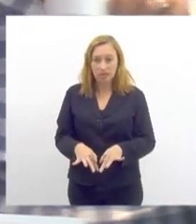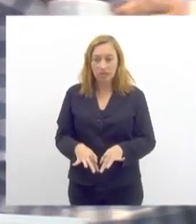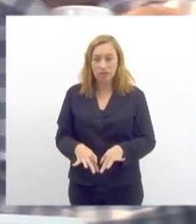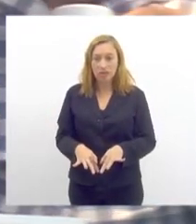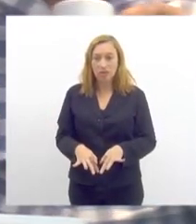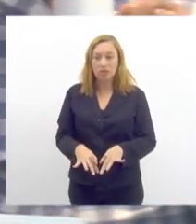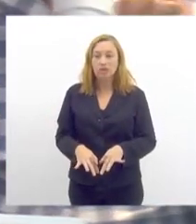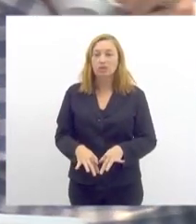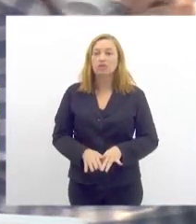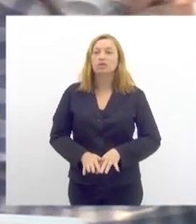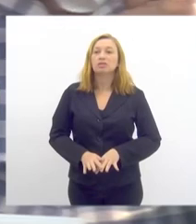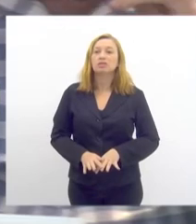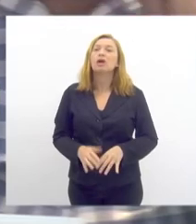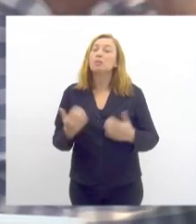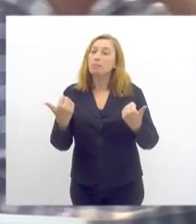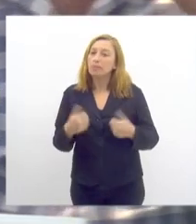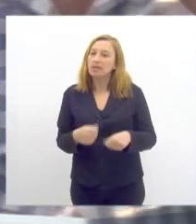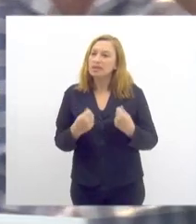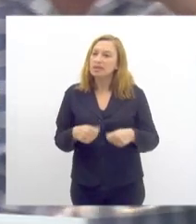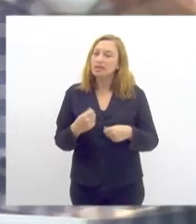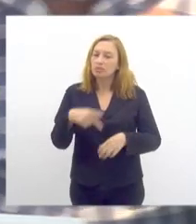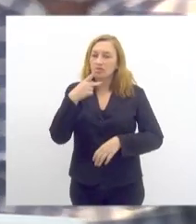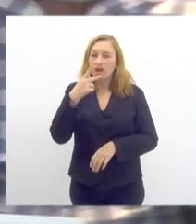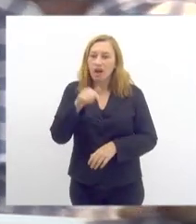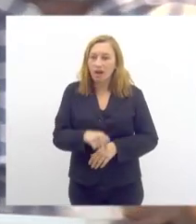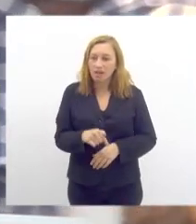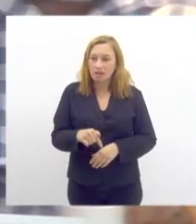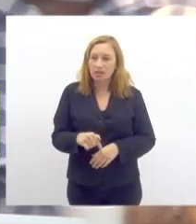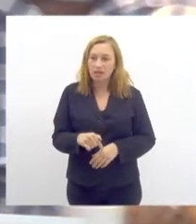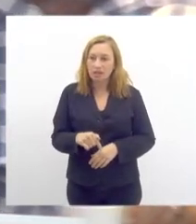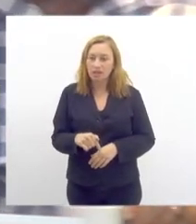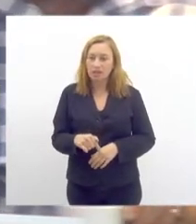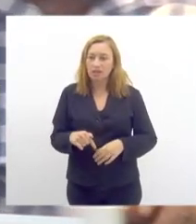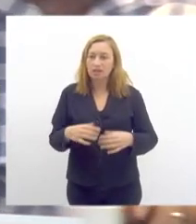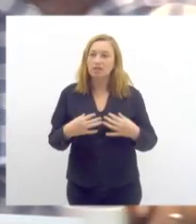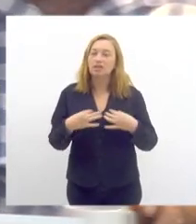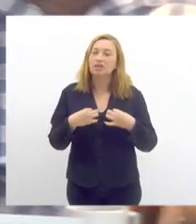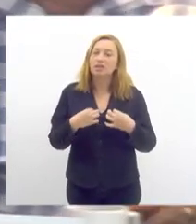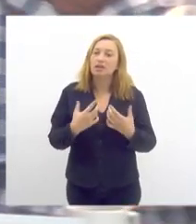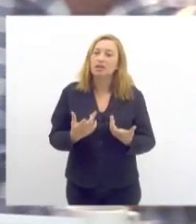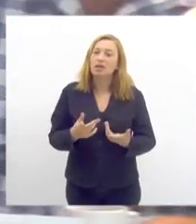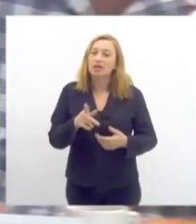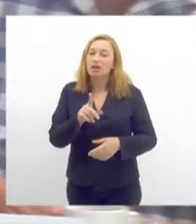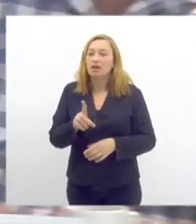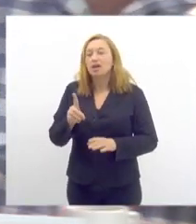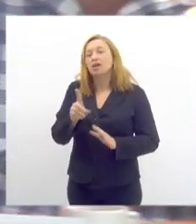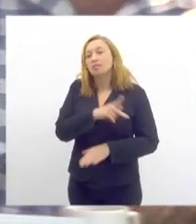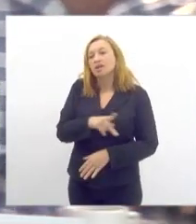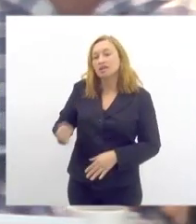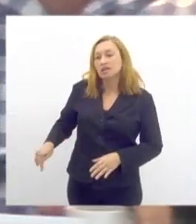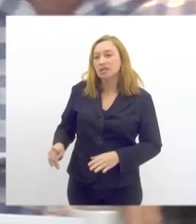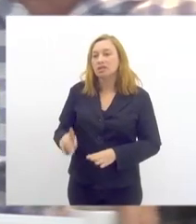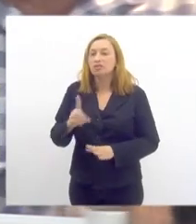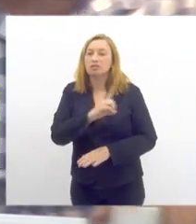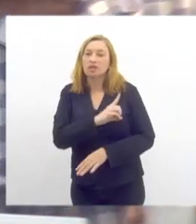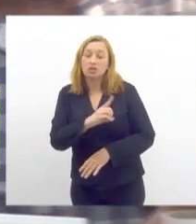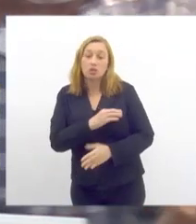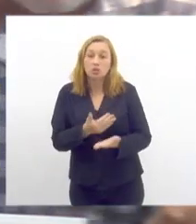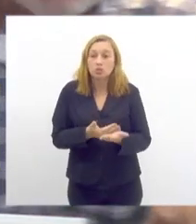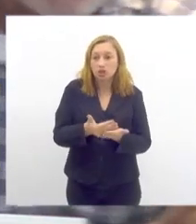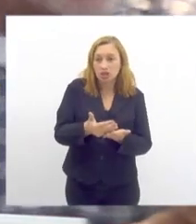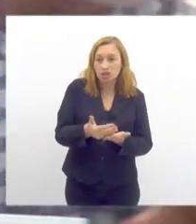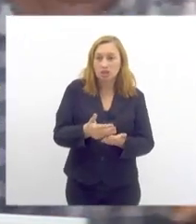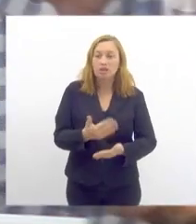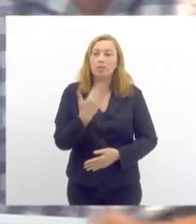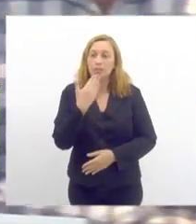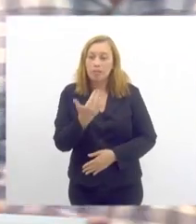nós estamos querendo. Nós precisamos colocar aqui a posição do presidente do DETRAN, que foi a mesma desde o início.